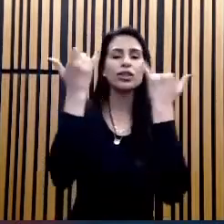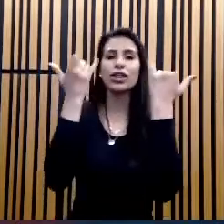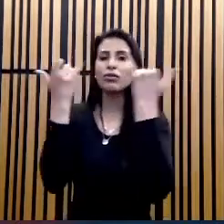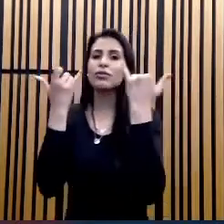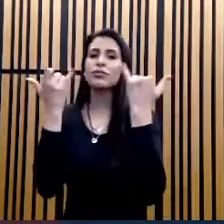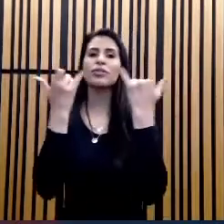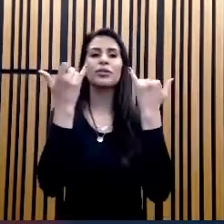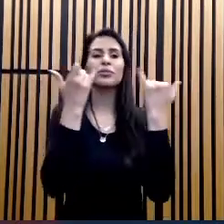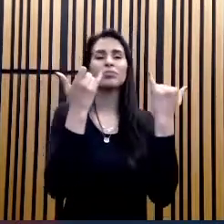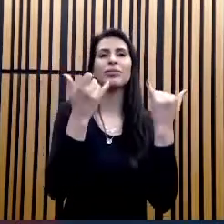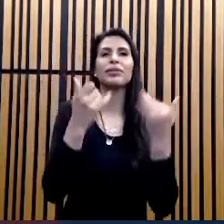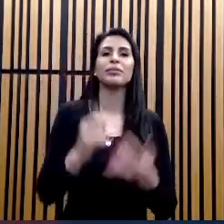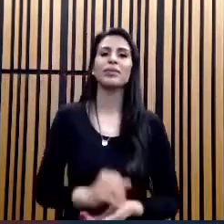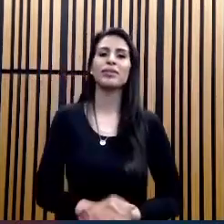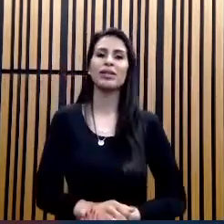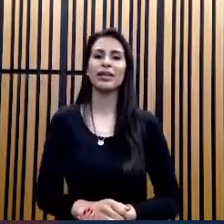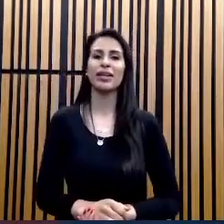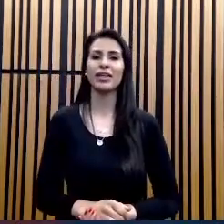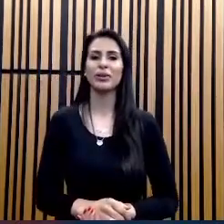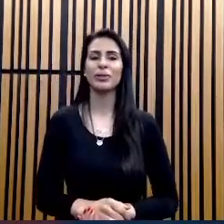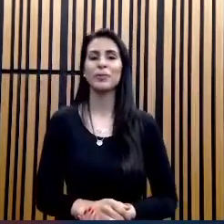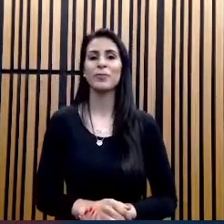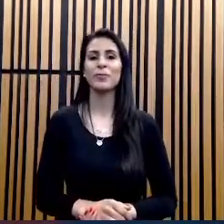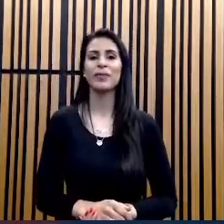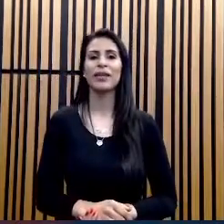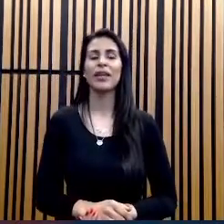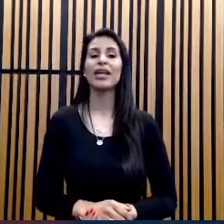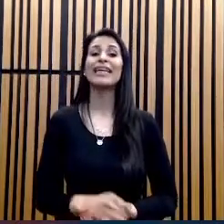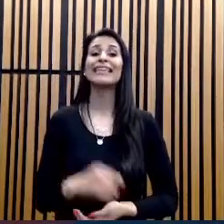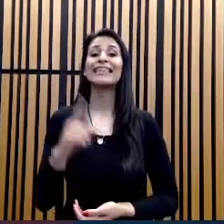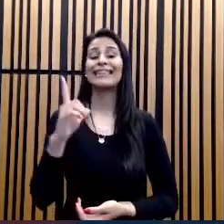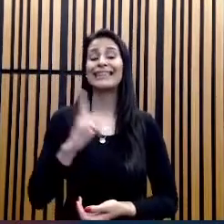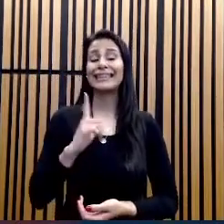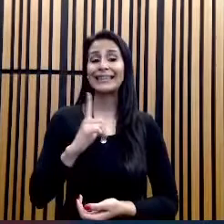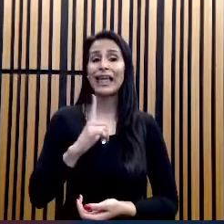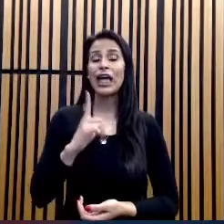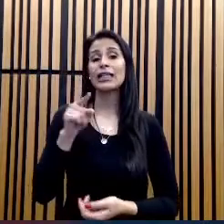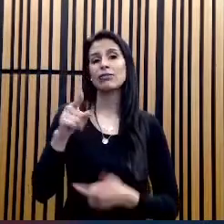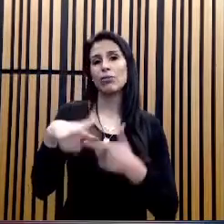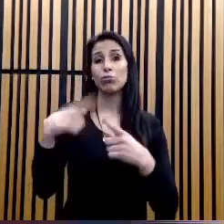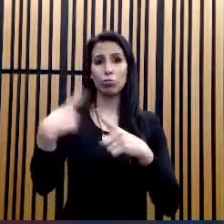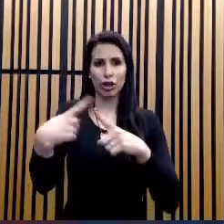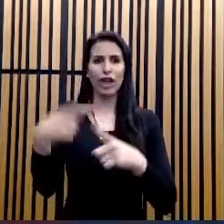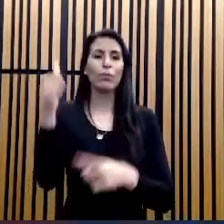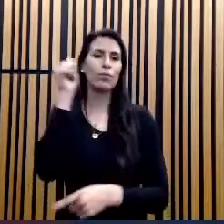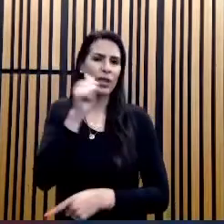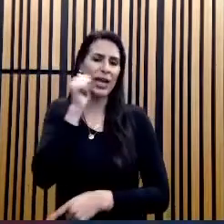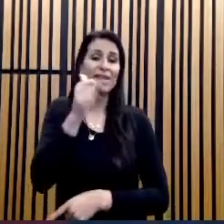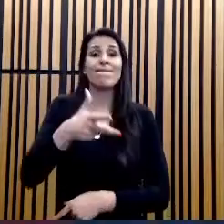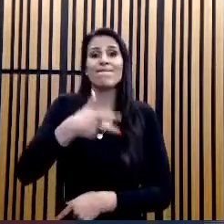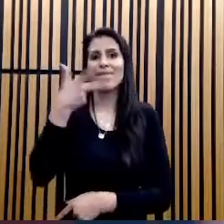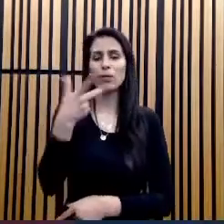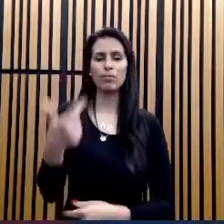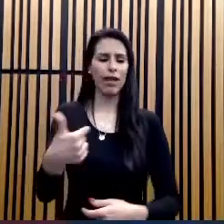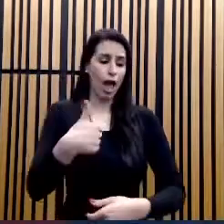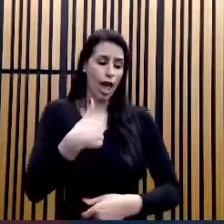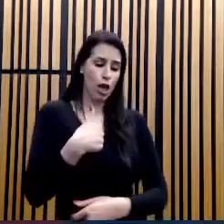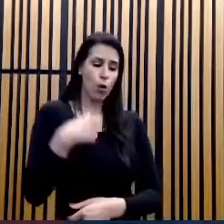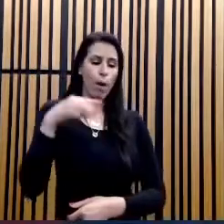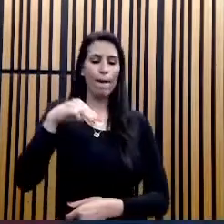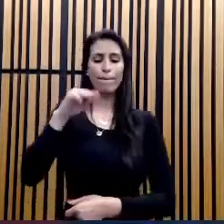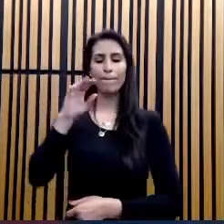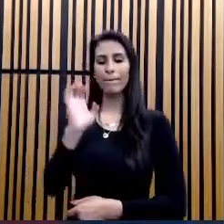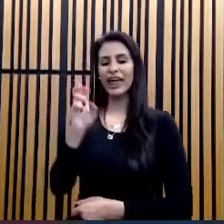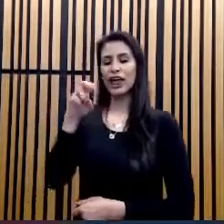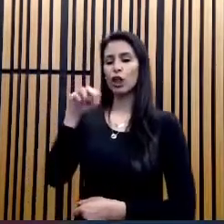as mulheres. É um assunto tabu, porque quando as mulheres falam "estou na menopausa", é a mesma coisa que vestir